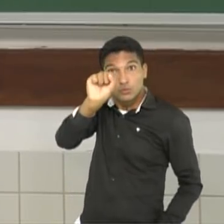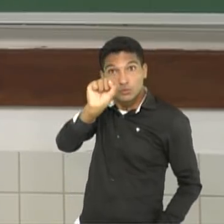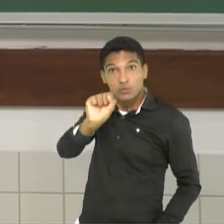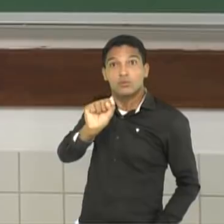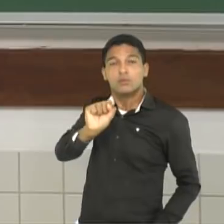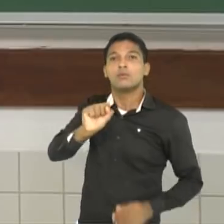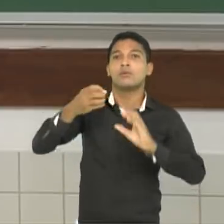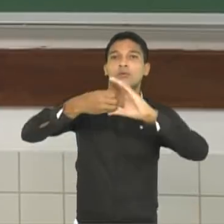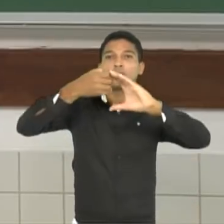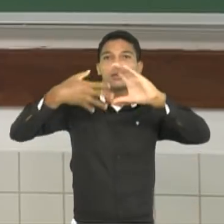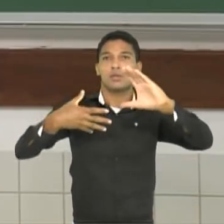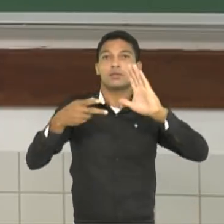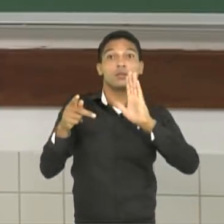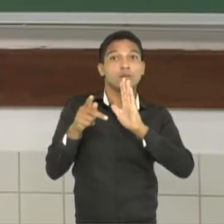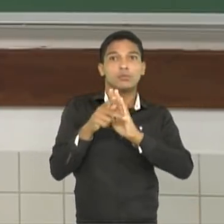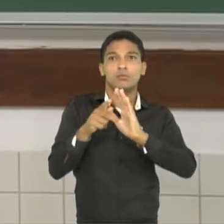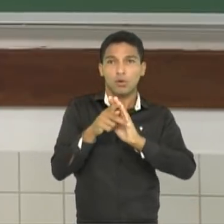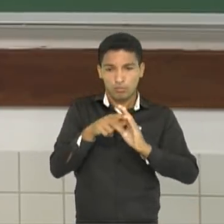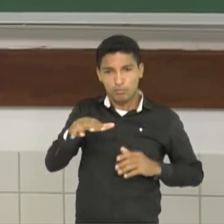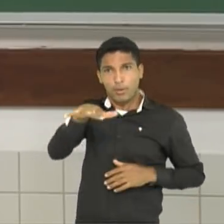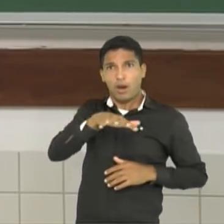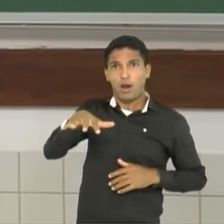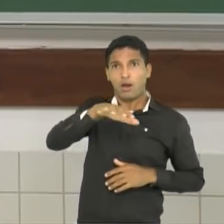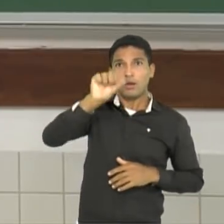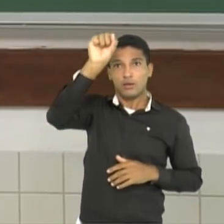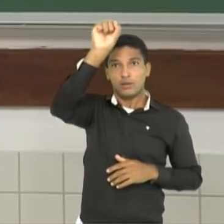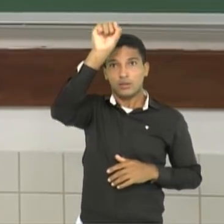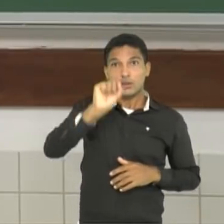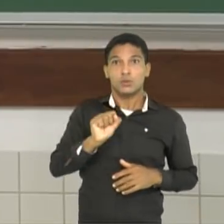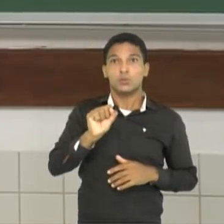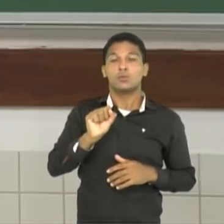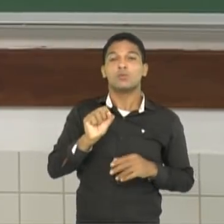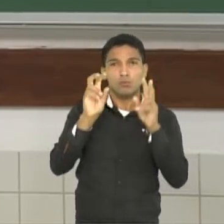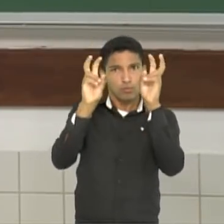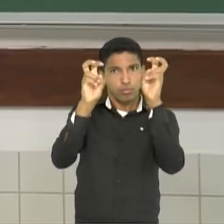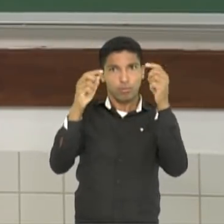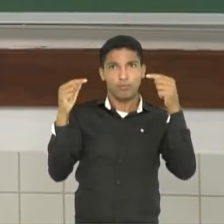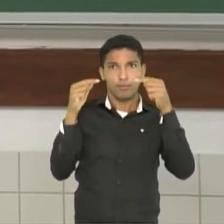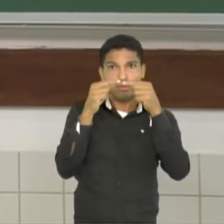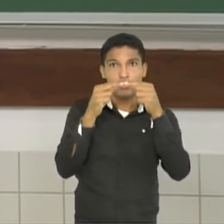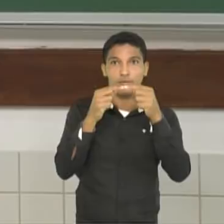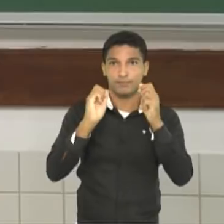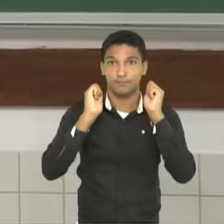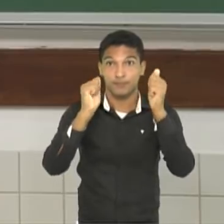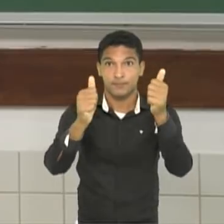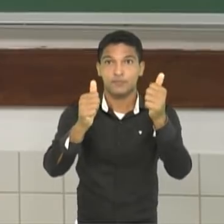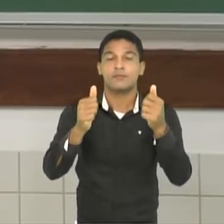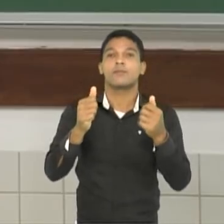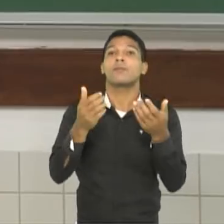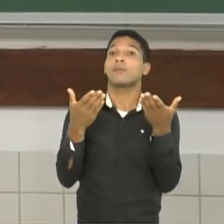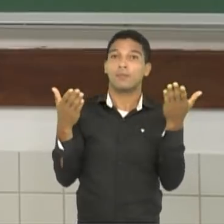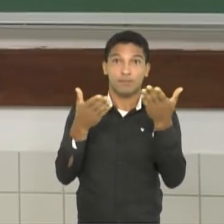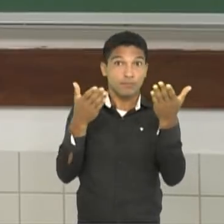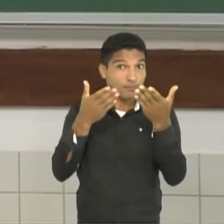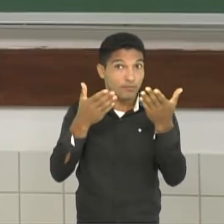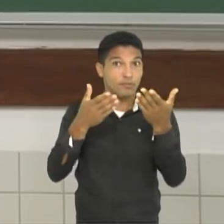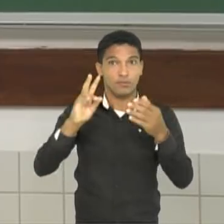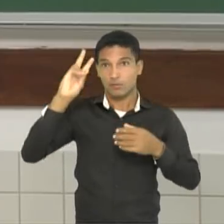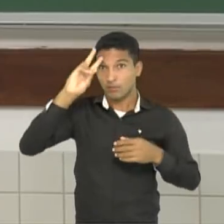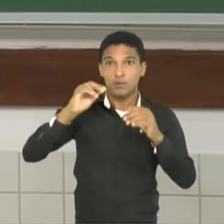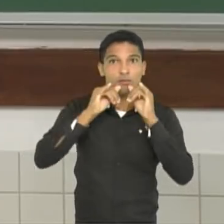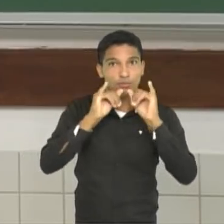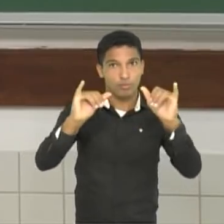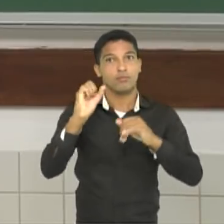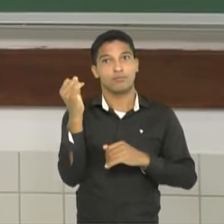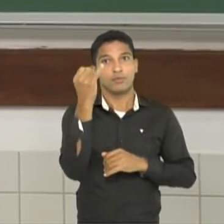são as características desta região em relação ao tema, certo? Antes, vamos lá aos lembretes que são importantes, ter o material